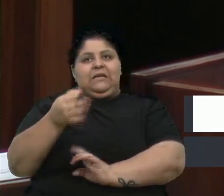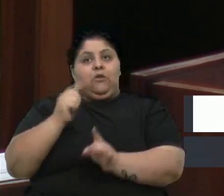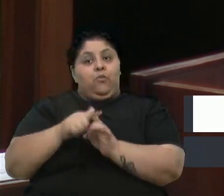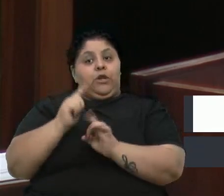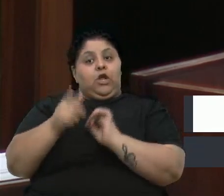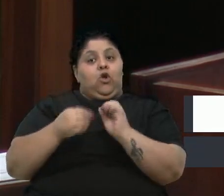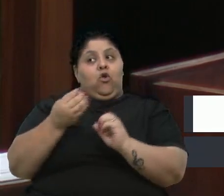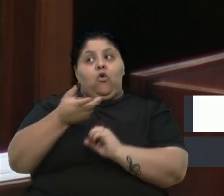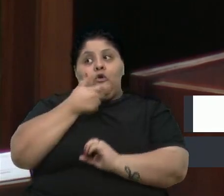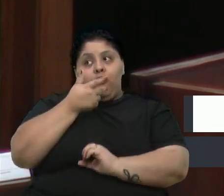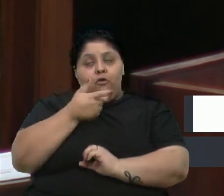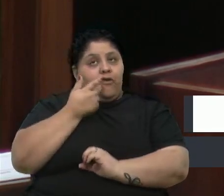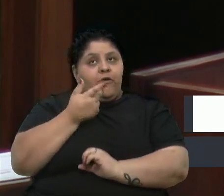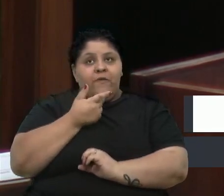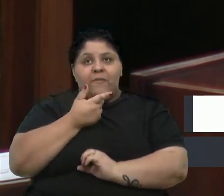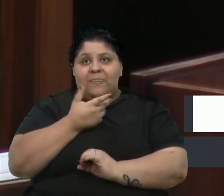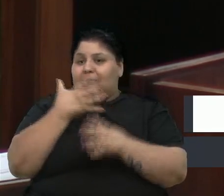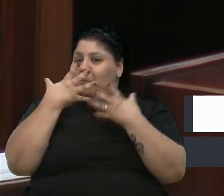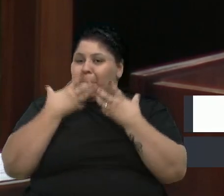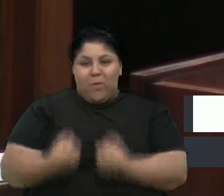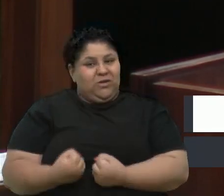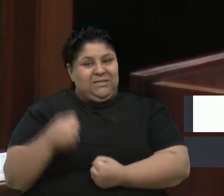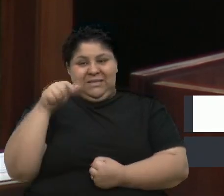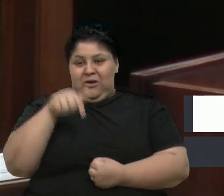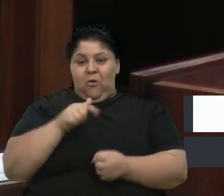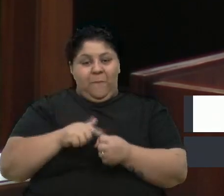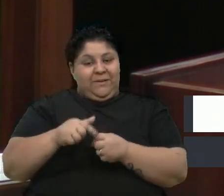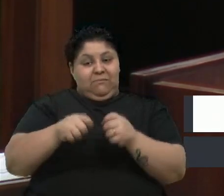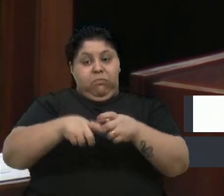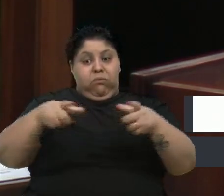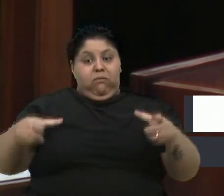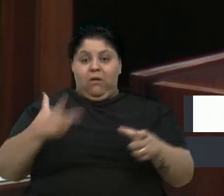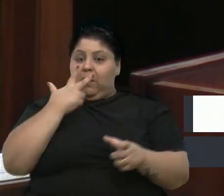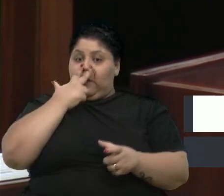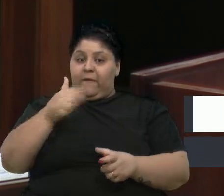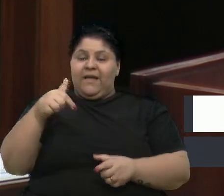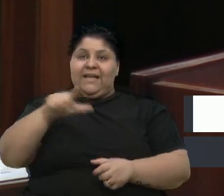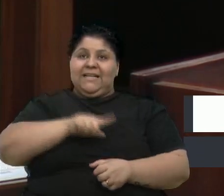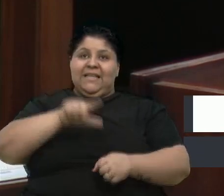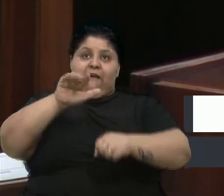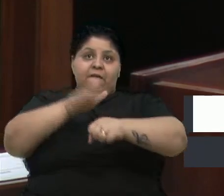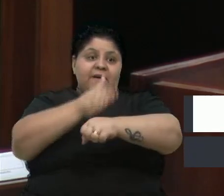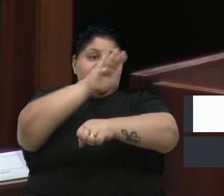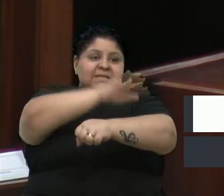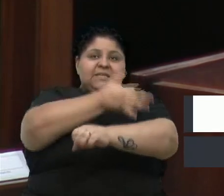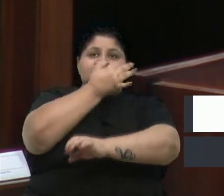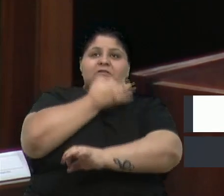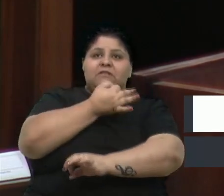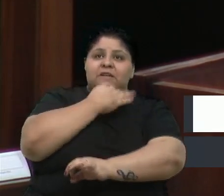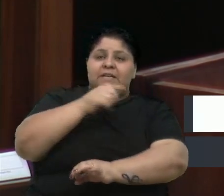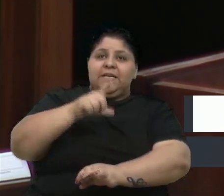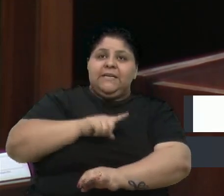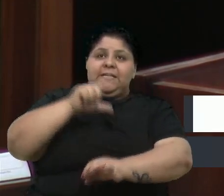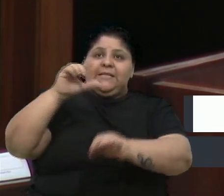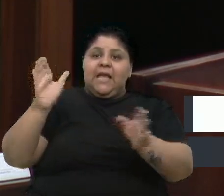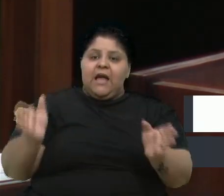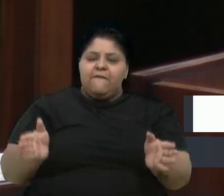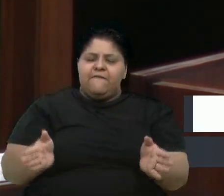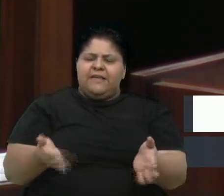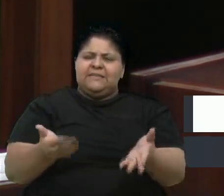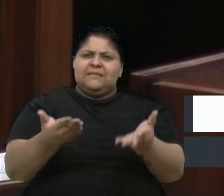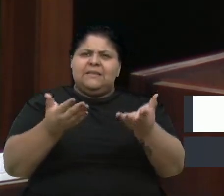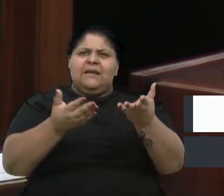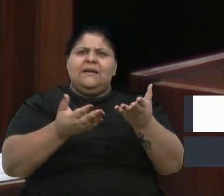disse, é inconcebível uma cidade do nosso tamanho, que tem a festa da uva, que tem a festa das colheitas, que é uma